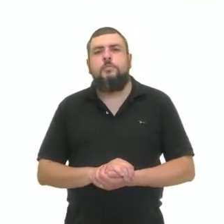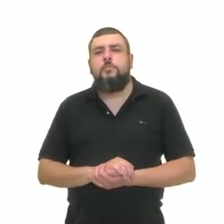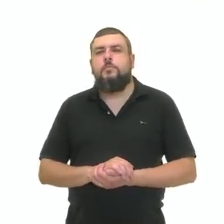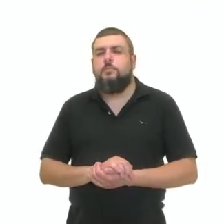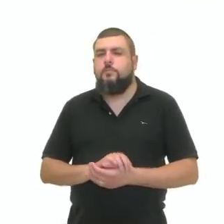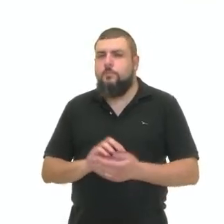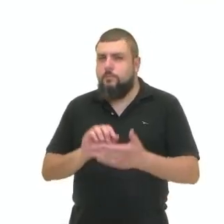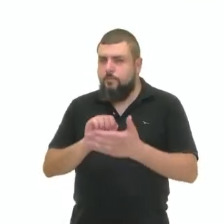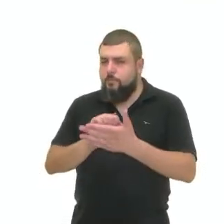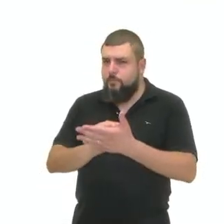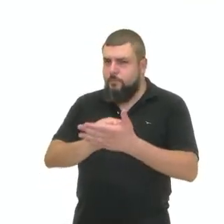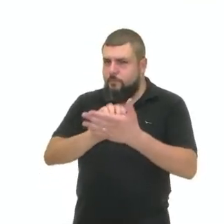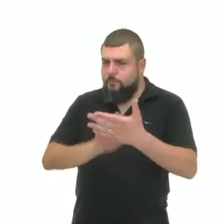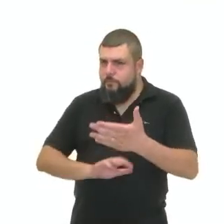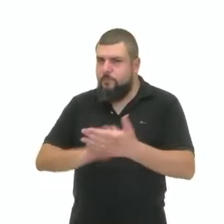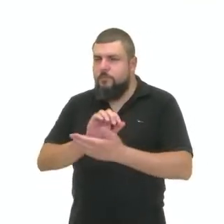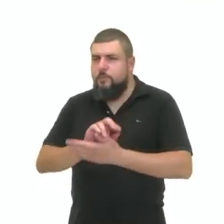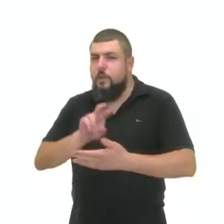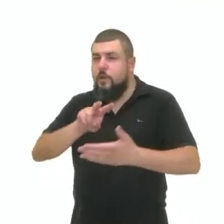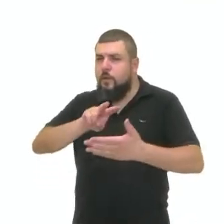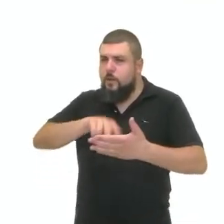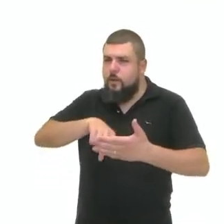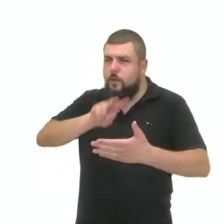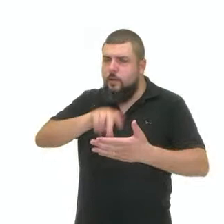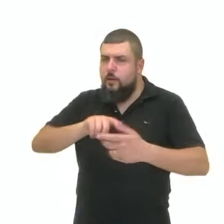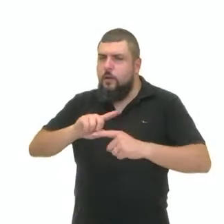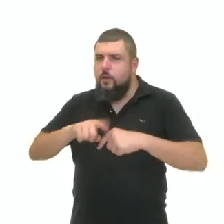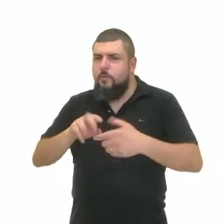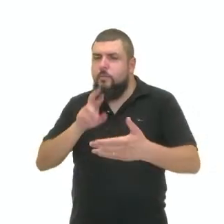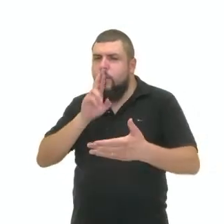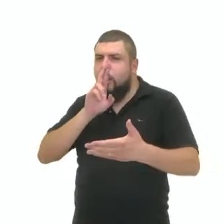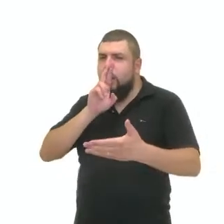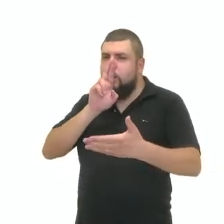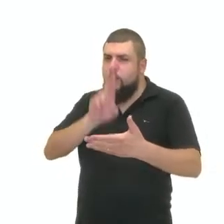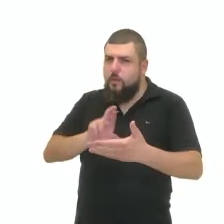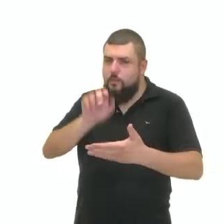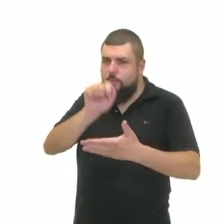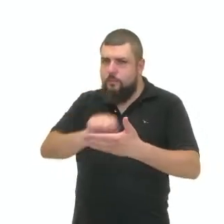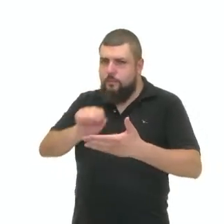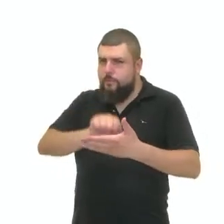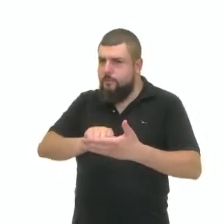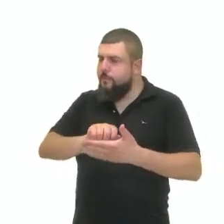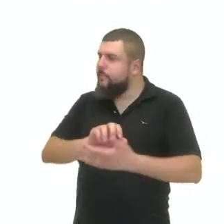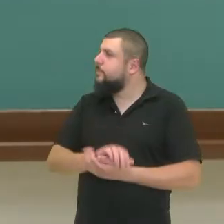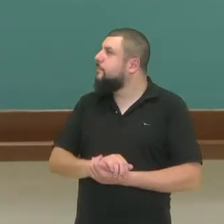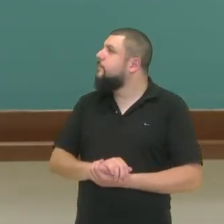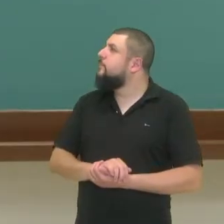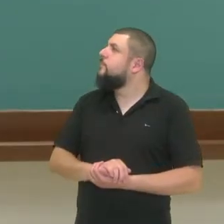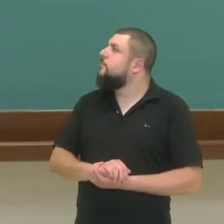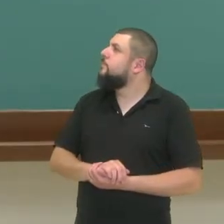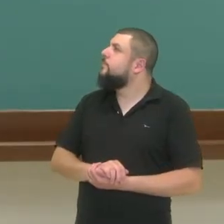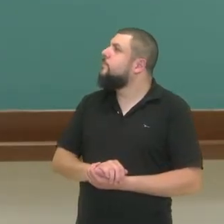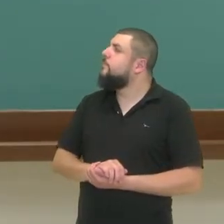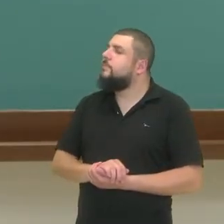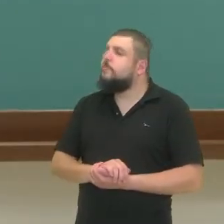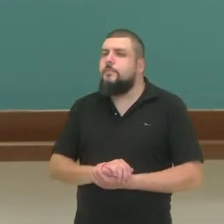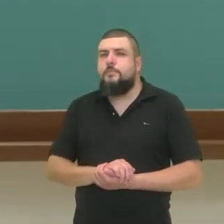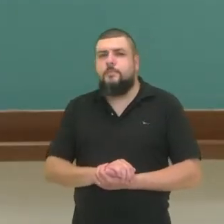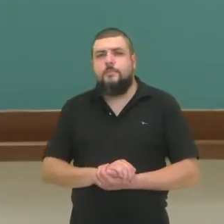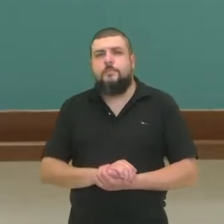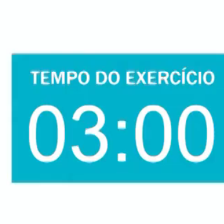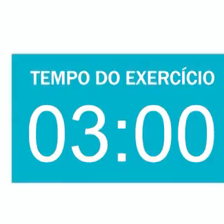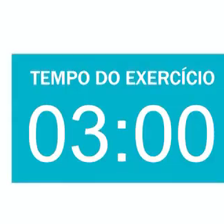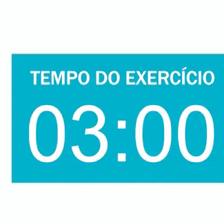Vamos para uma primeira atividade? Analisando o que estudamos até aqui, escreva em seu caderno o que foi a Companhia das Índias Orientais.